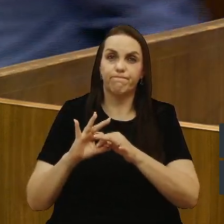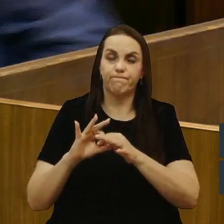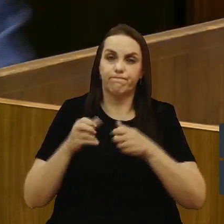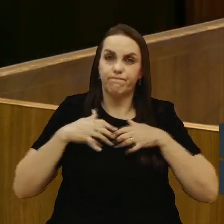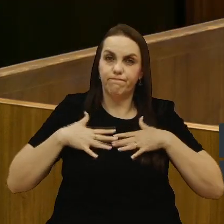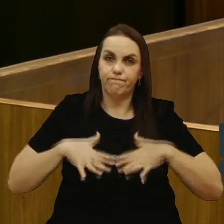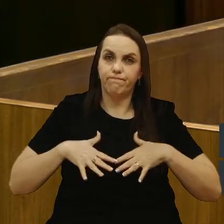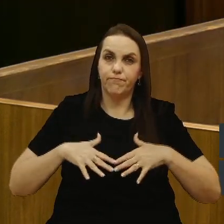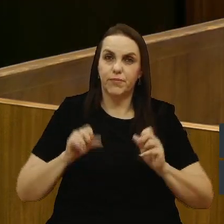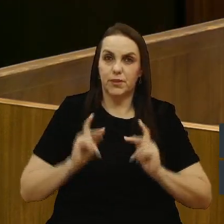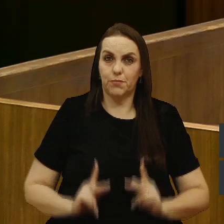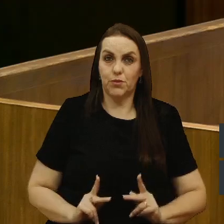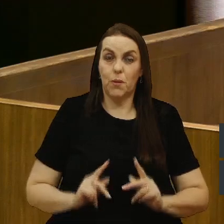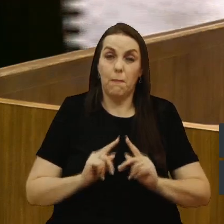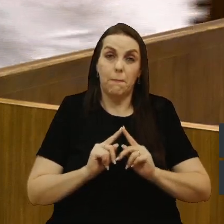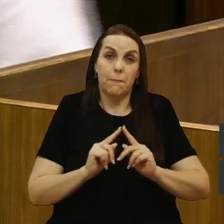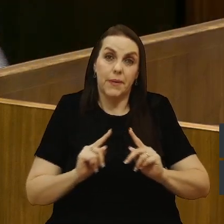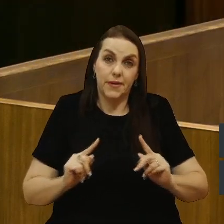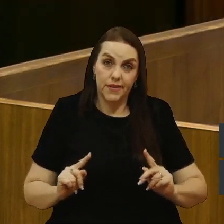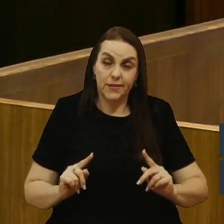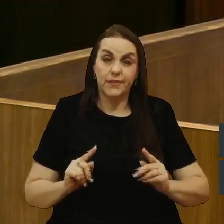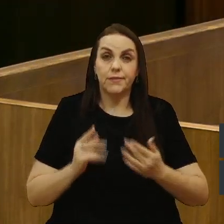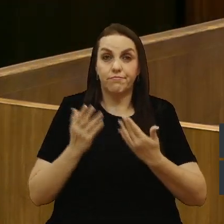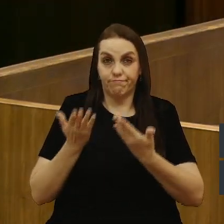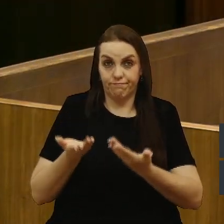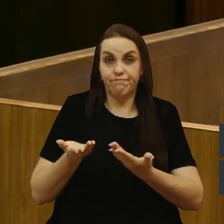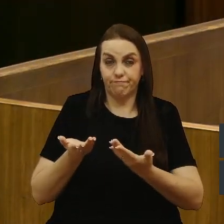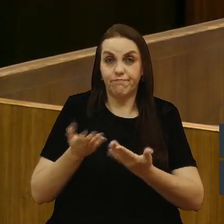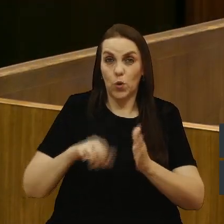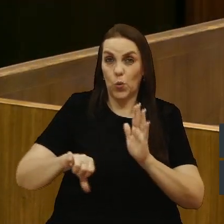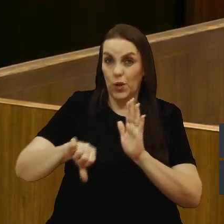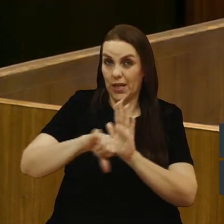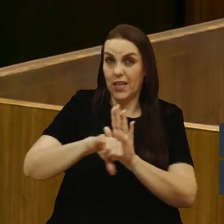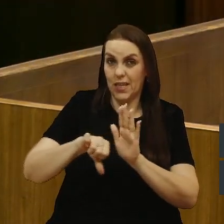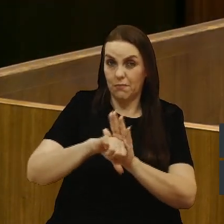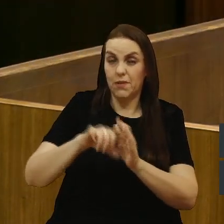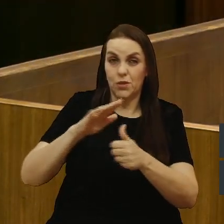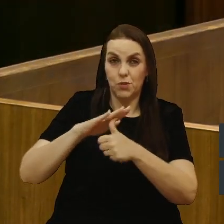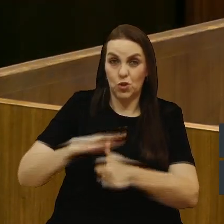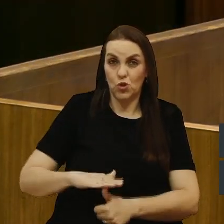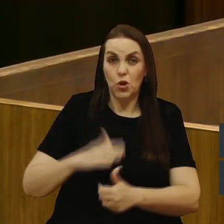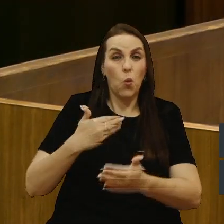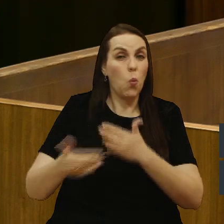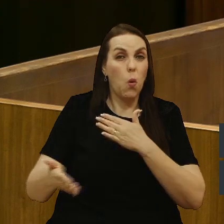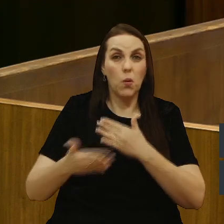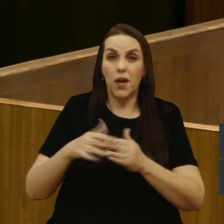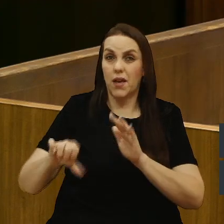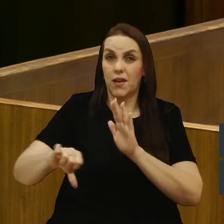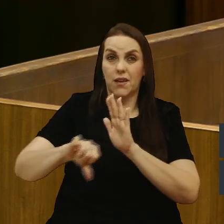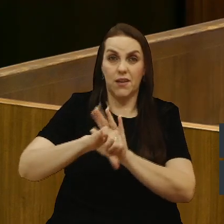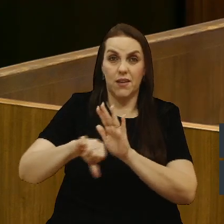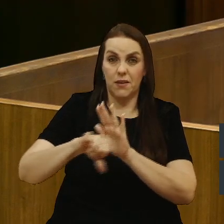pessoas. Mas este crime, ou qualquer outro crime, ele tem outro